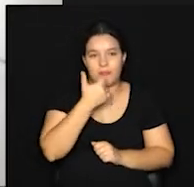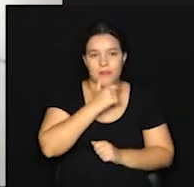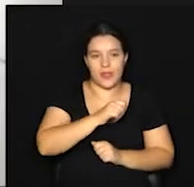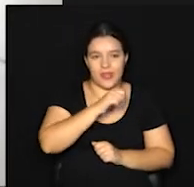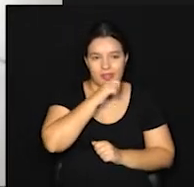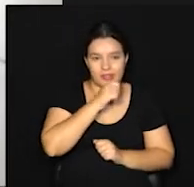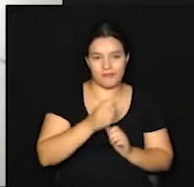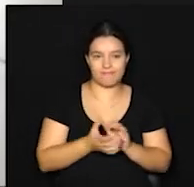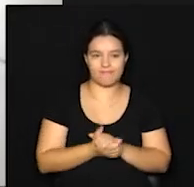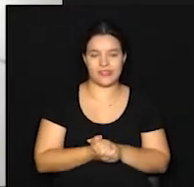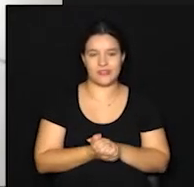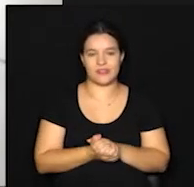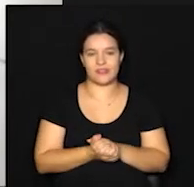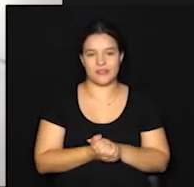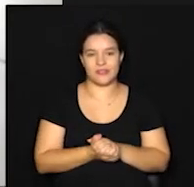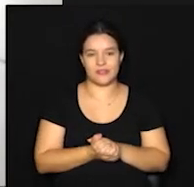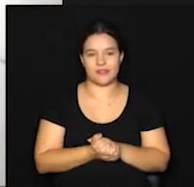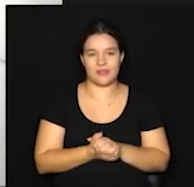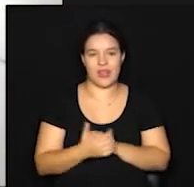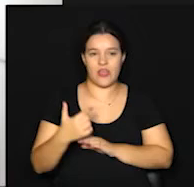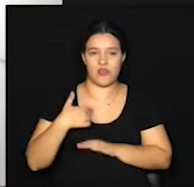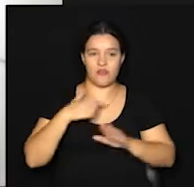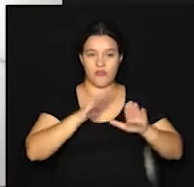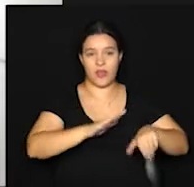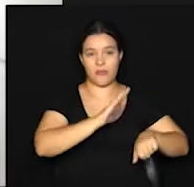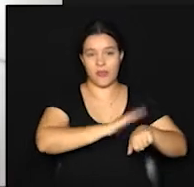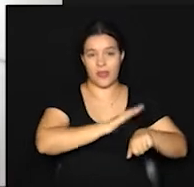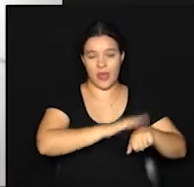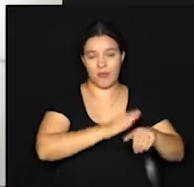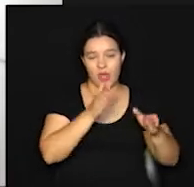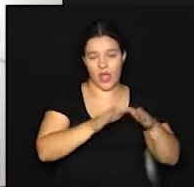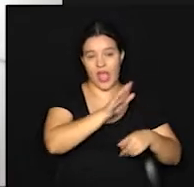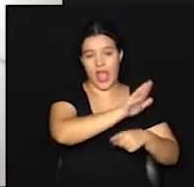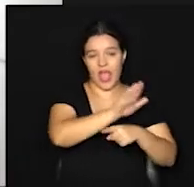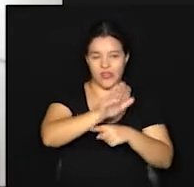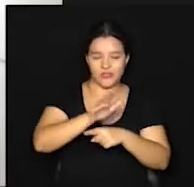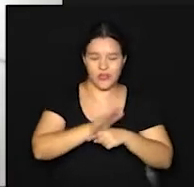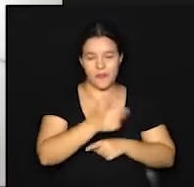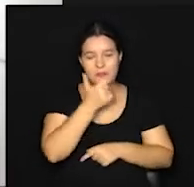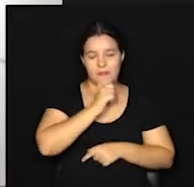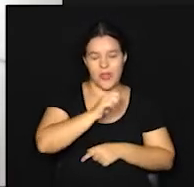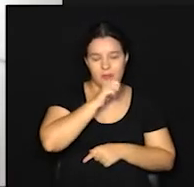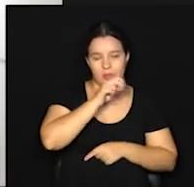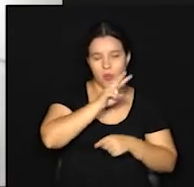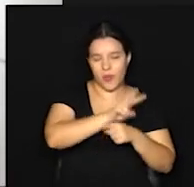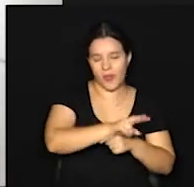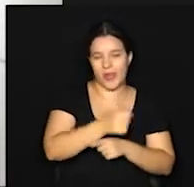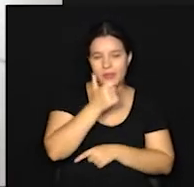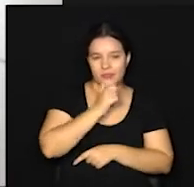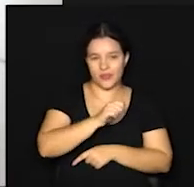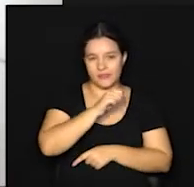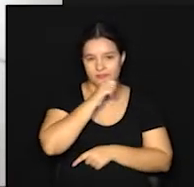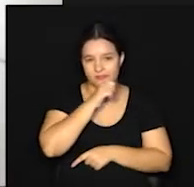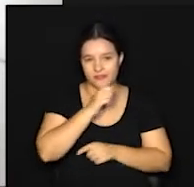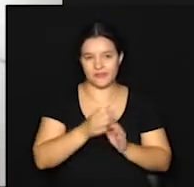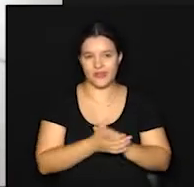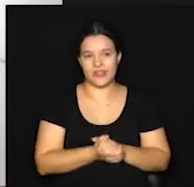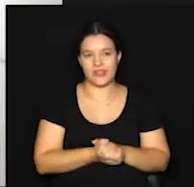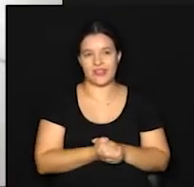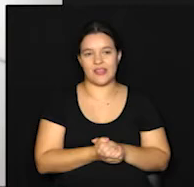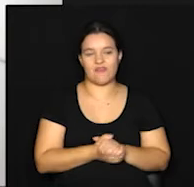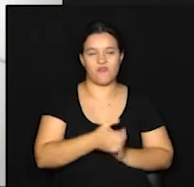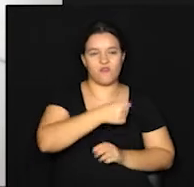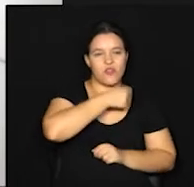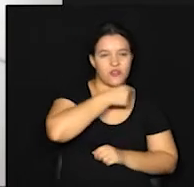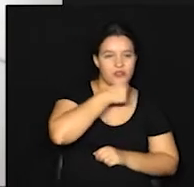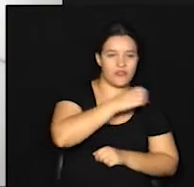para a Espanha, e eu fiquei mais tempo do que eu deveria ficar no Brasil para poder ajudar minha mãe, cuidar da minha mãe. Eu falei assim, cara, minha mãe acabou de perder a mãe,